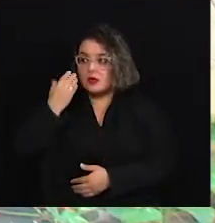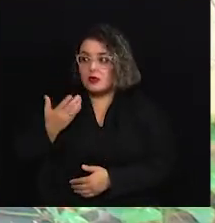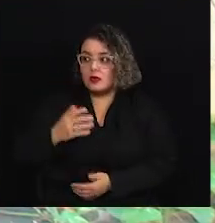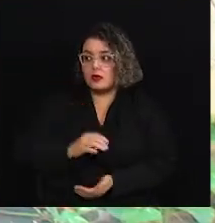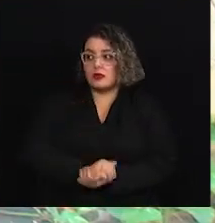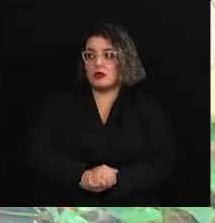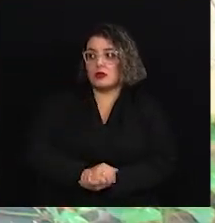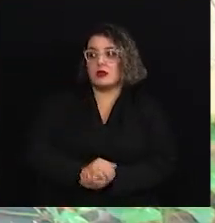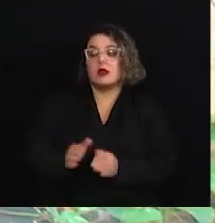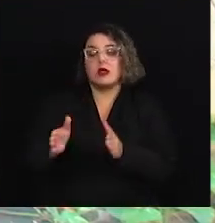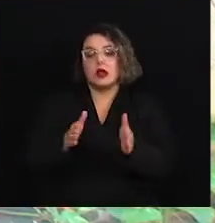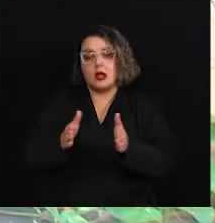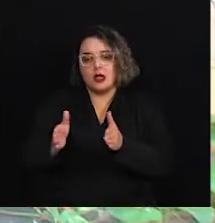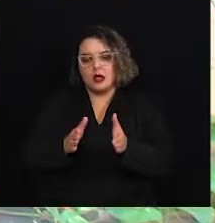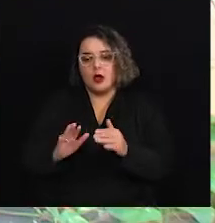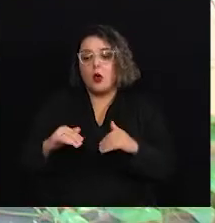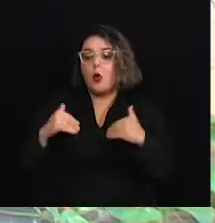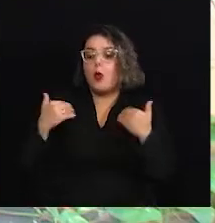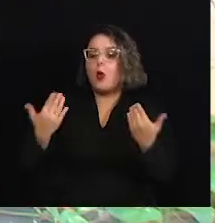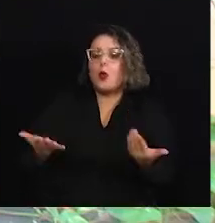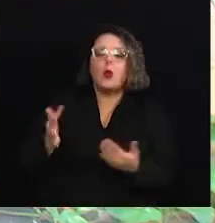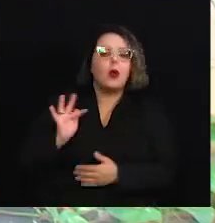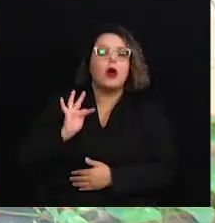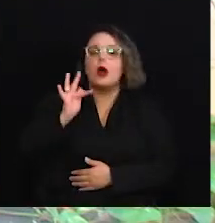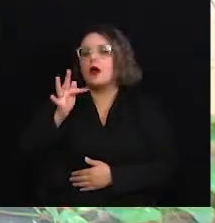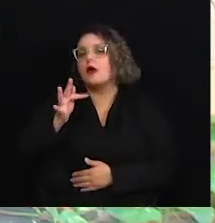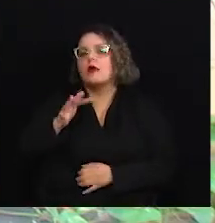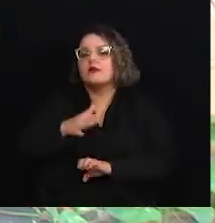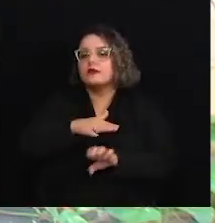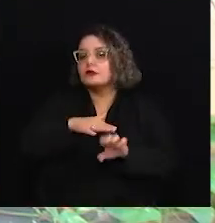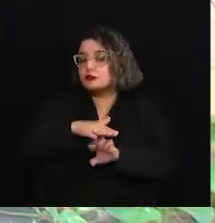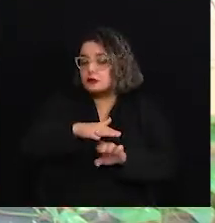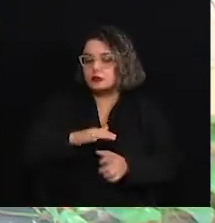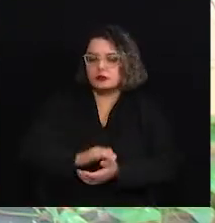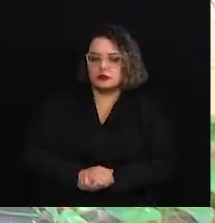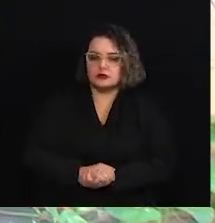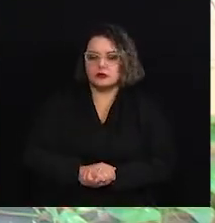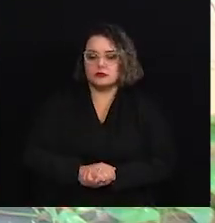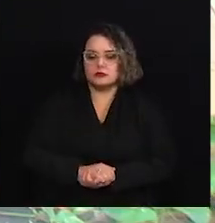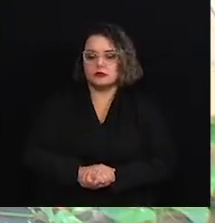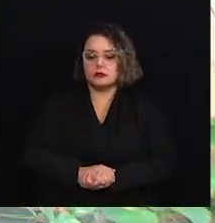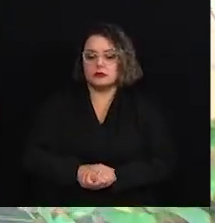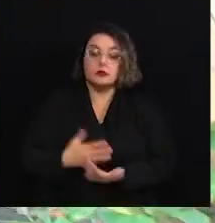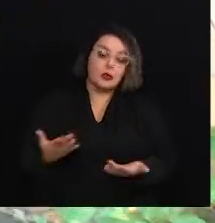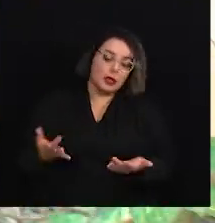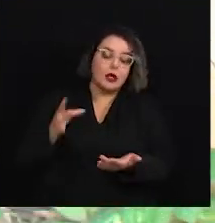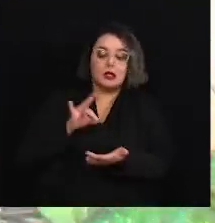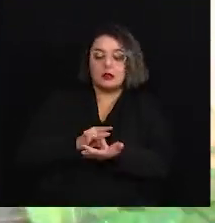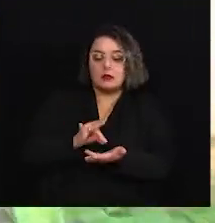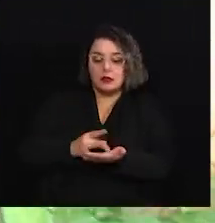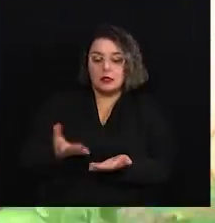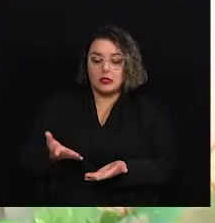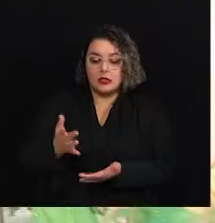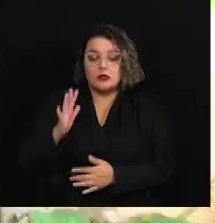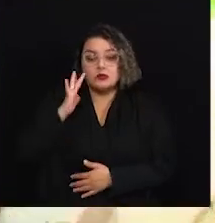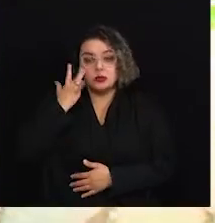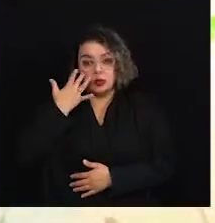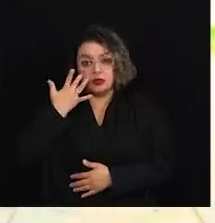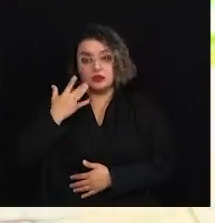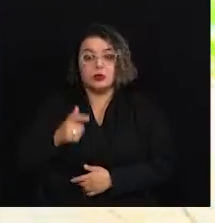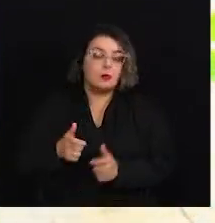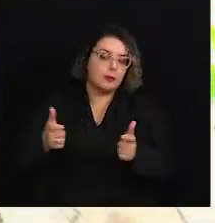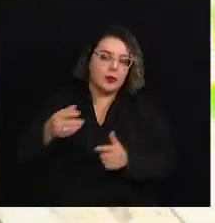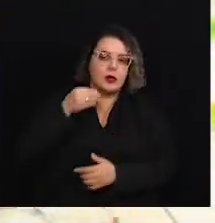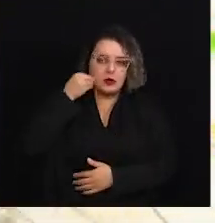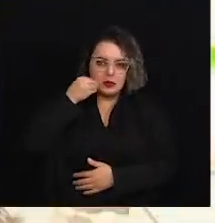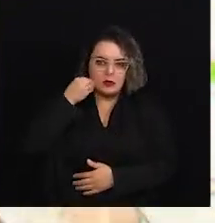experiências. Nesse momento, qual é o futuro da empresa? Tá? Na verdade, assim, eu acho que